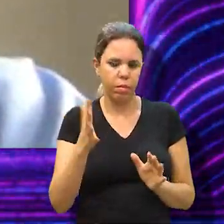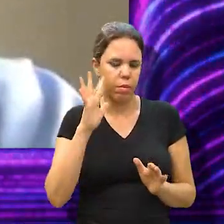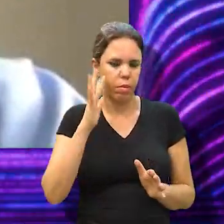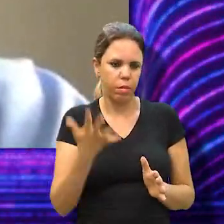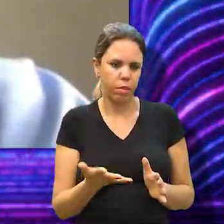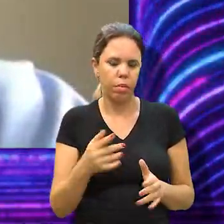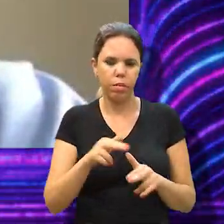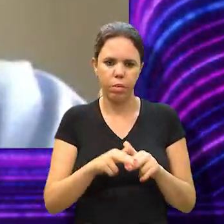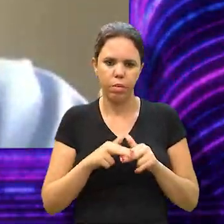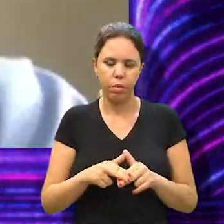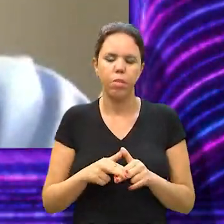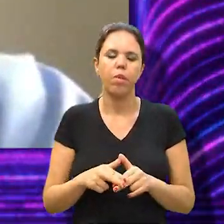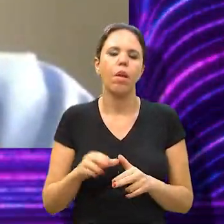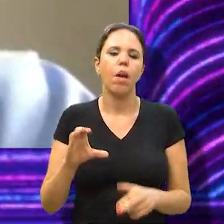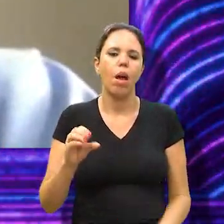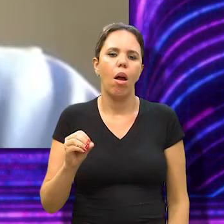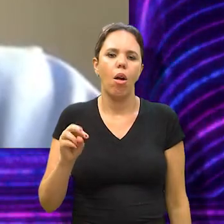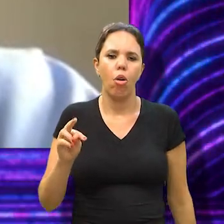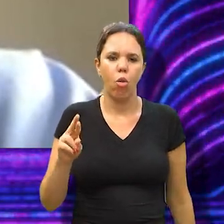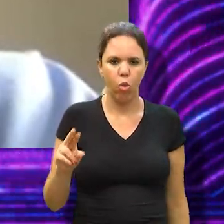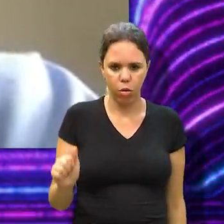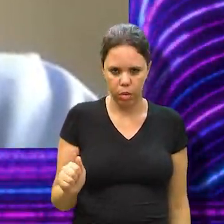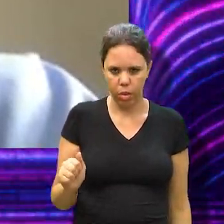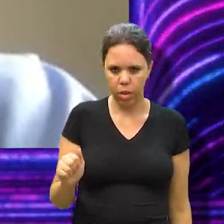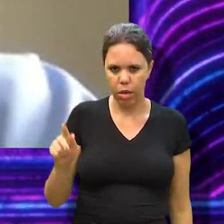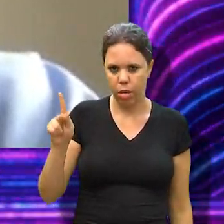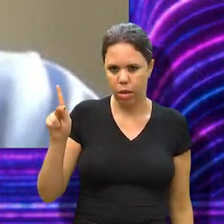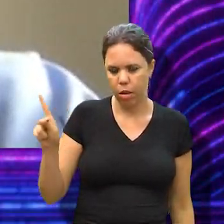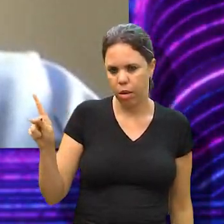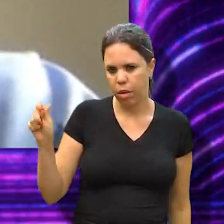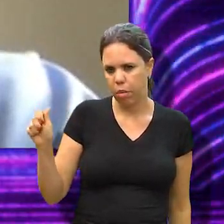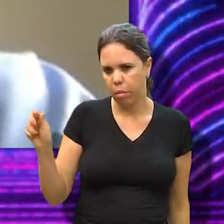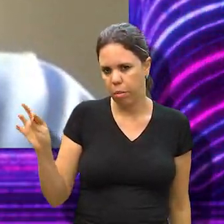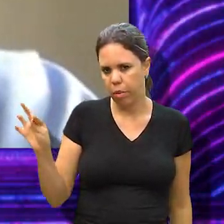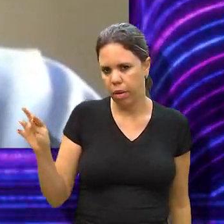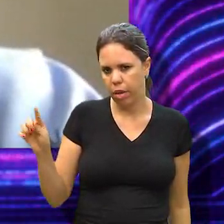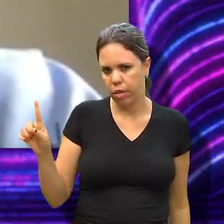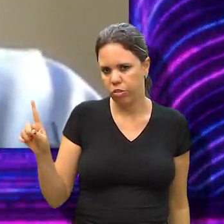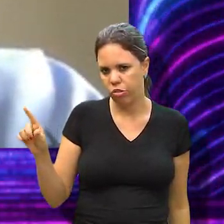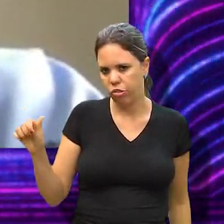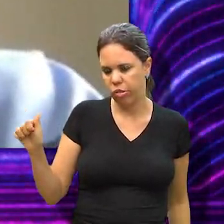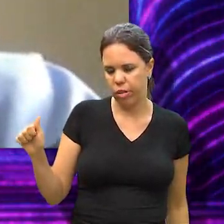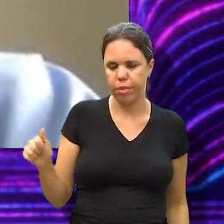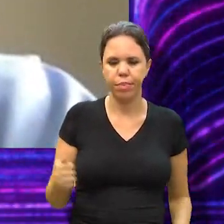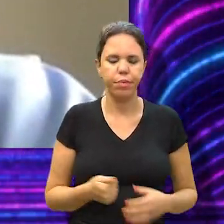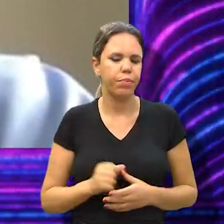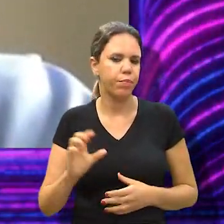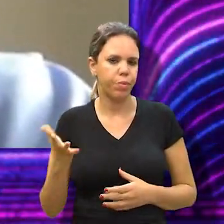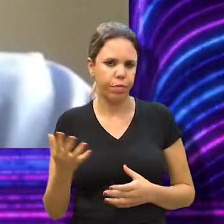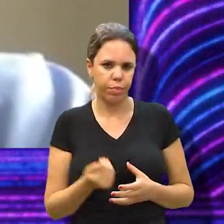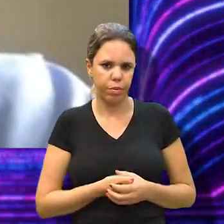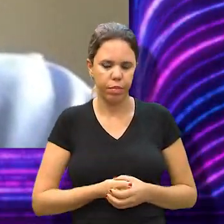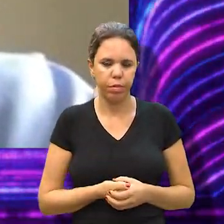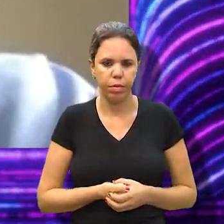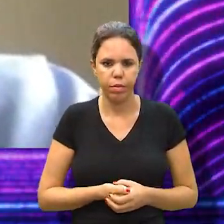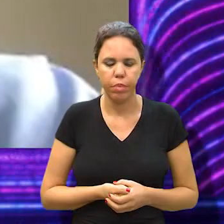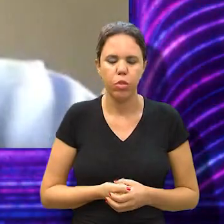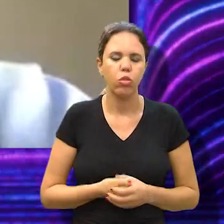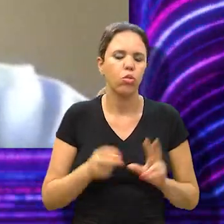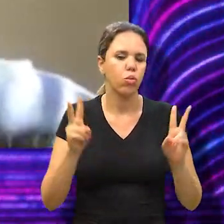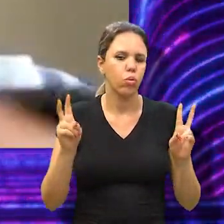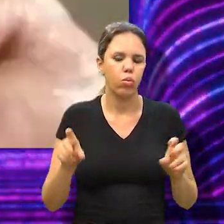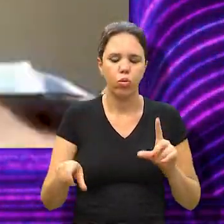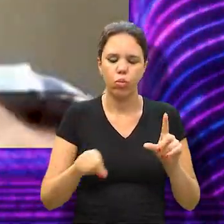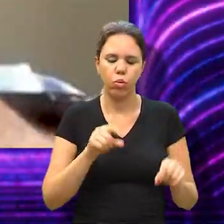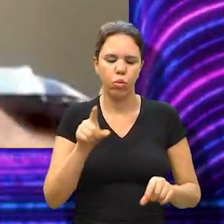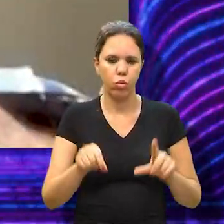contrapartidas. Então, por isso que chama a contrapartida. E aí o que acontece? Como